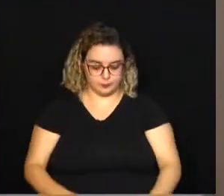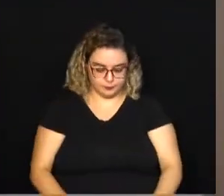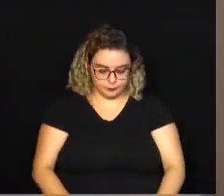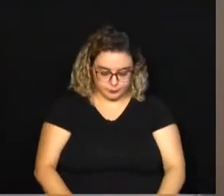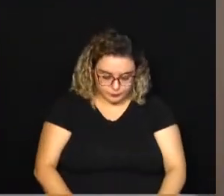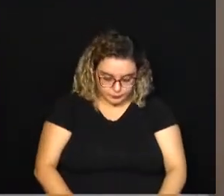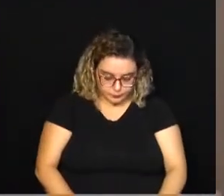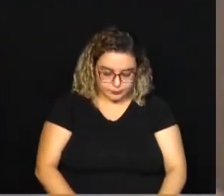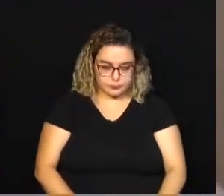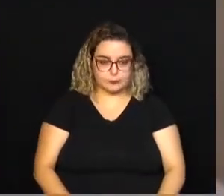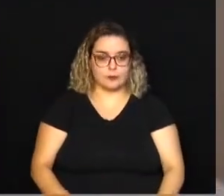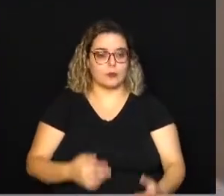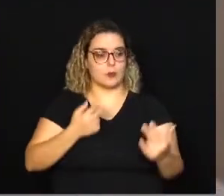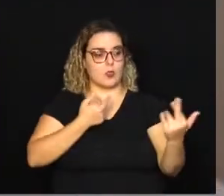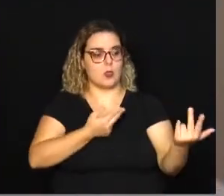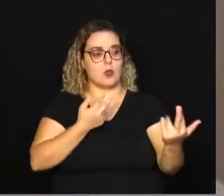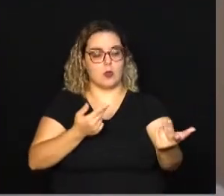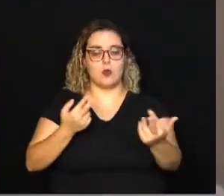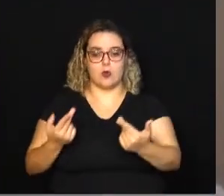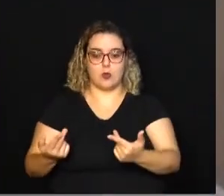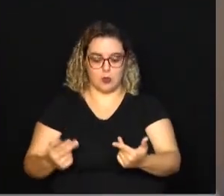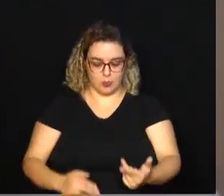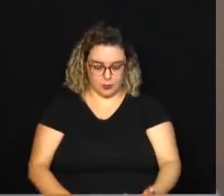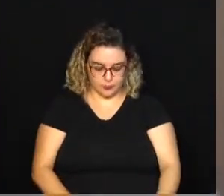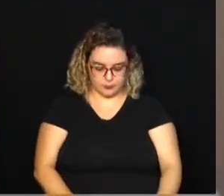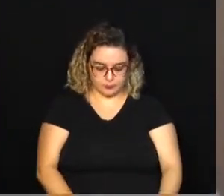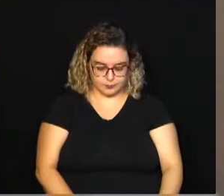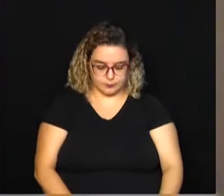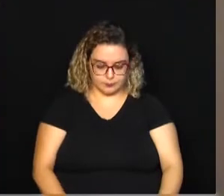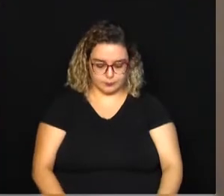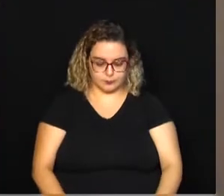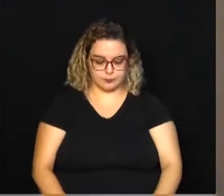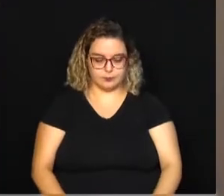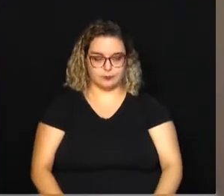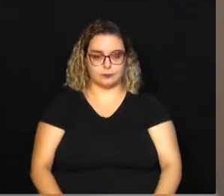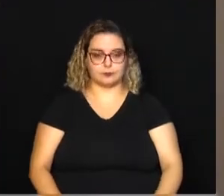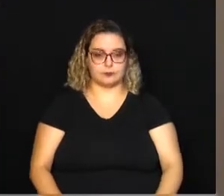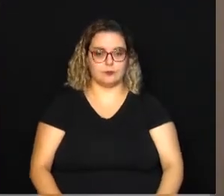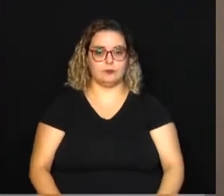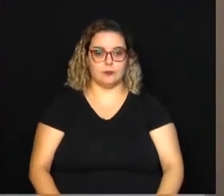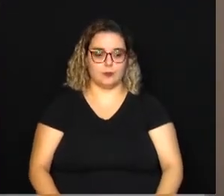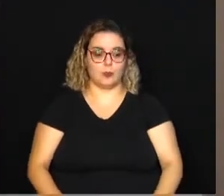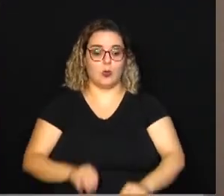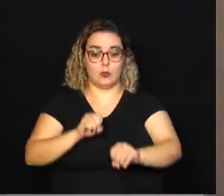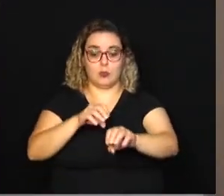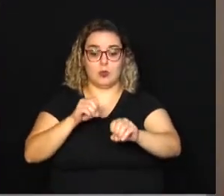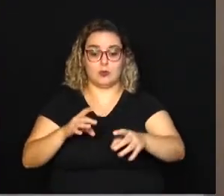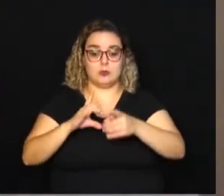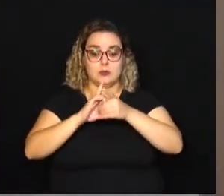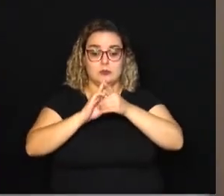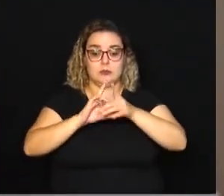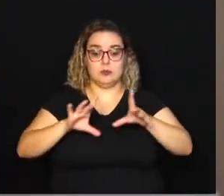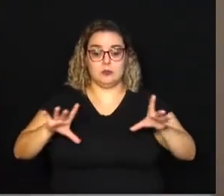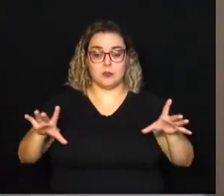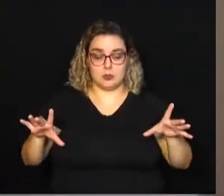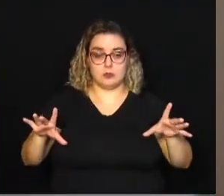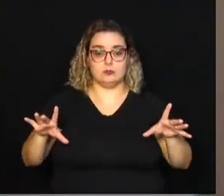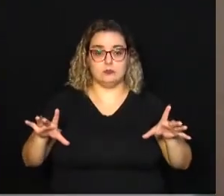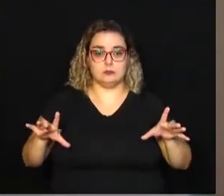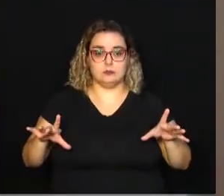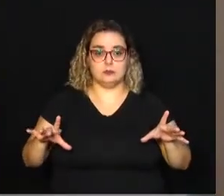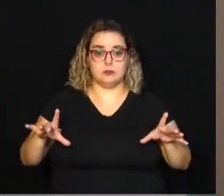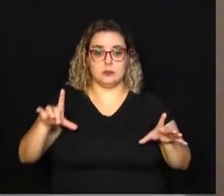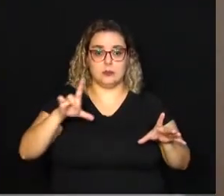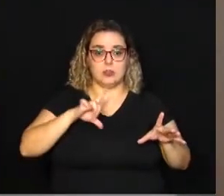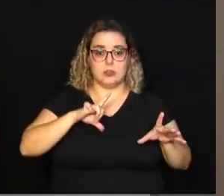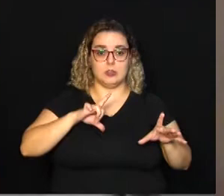Não conduzem aquilo que queremos, ou seja, uma educação democrática, há uma recriação do ensino